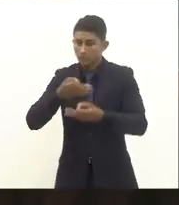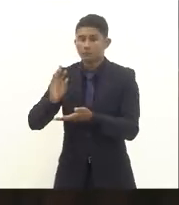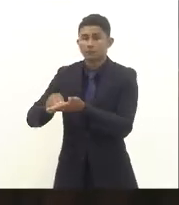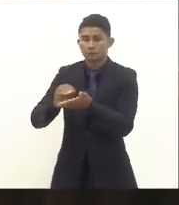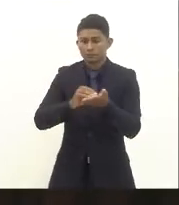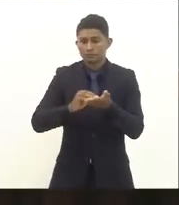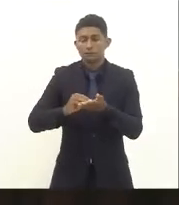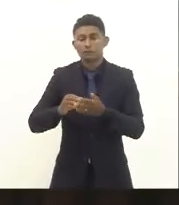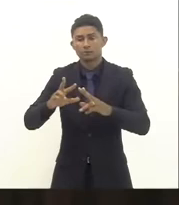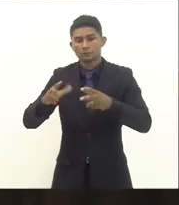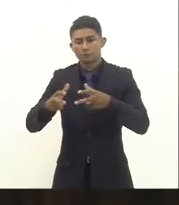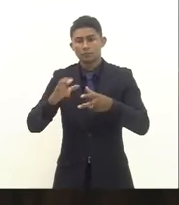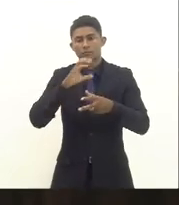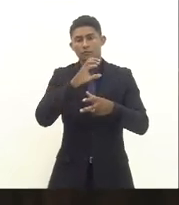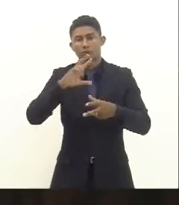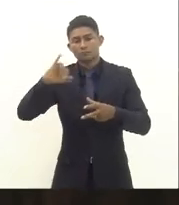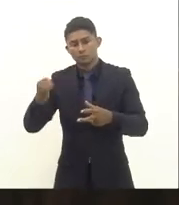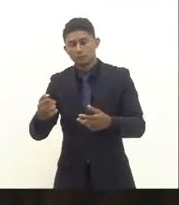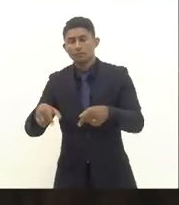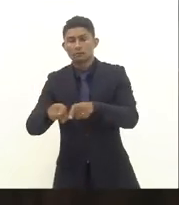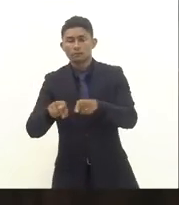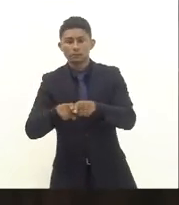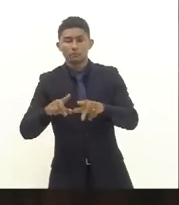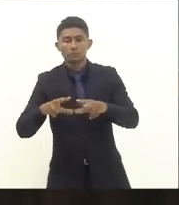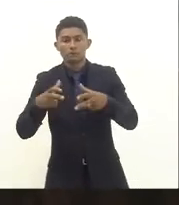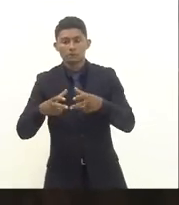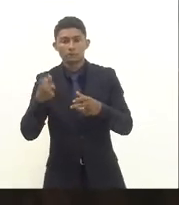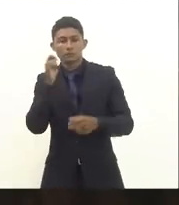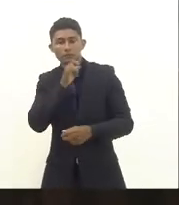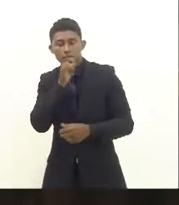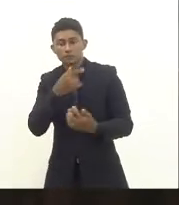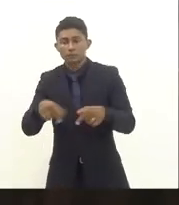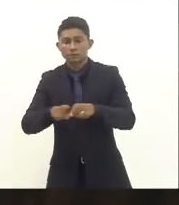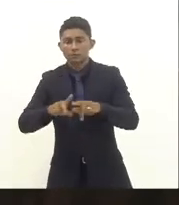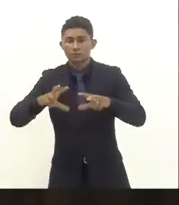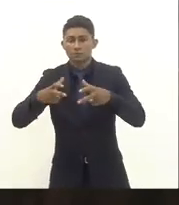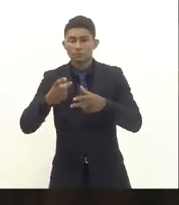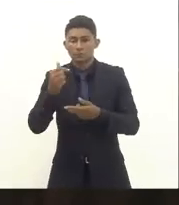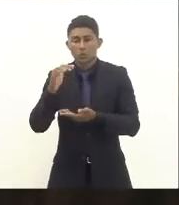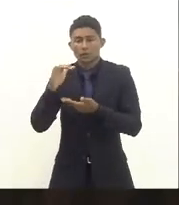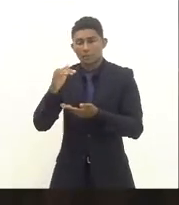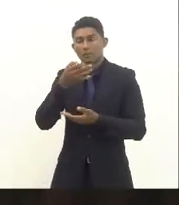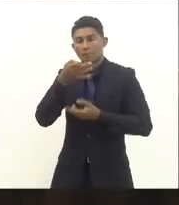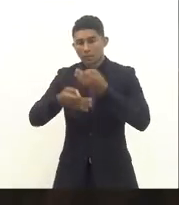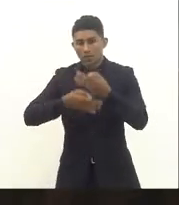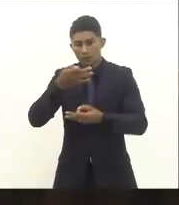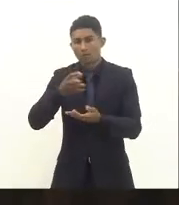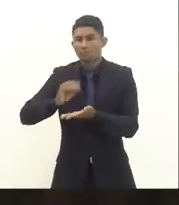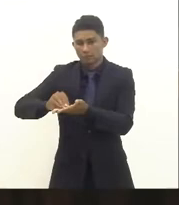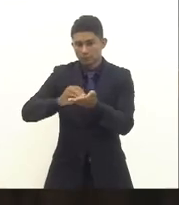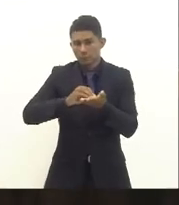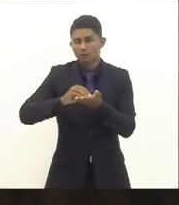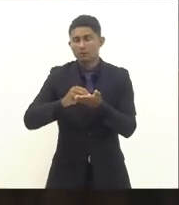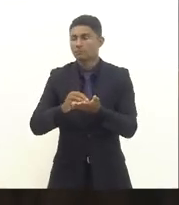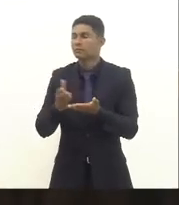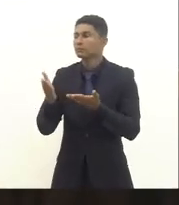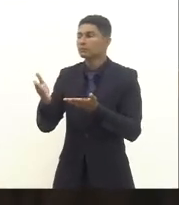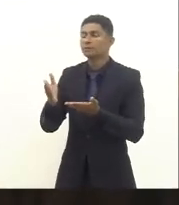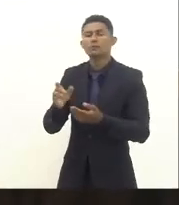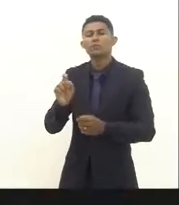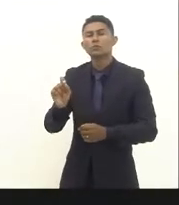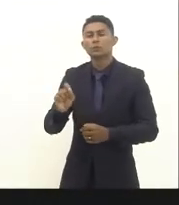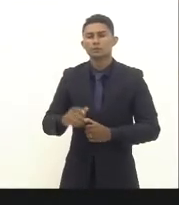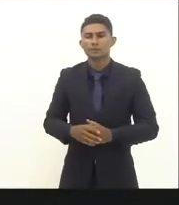condição Justiça Minas e energia economia tributação e orçamento antes de escolher o pareceres deputado anuncia